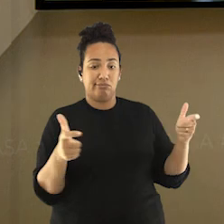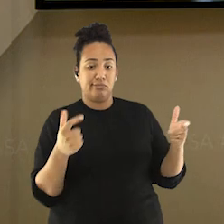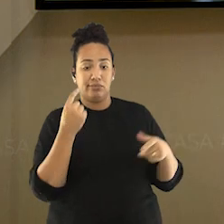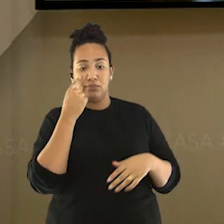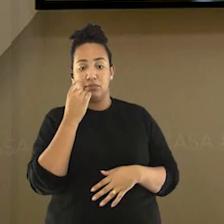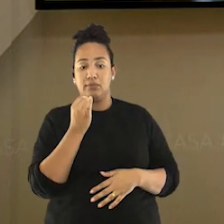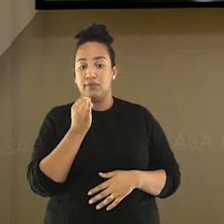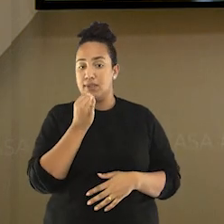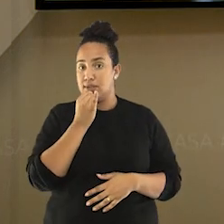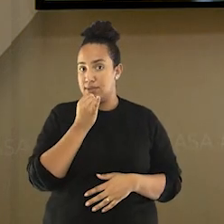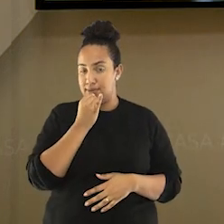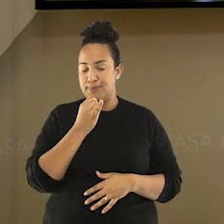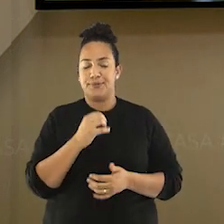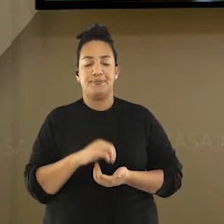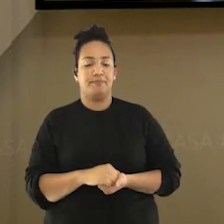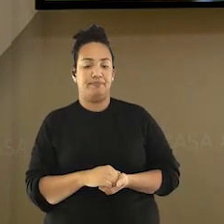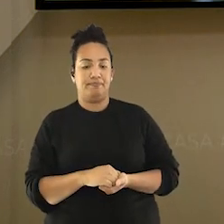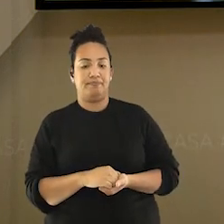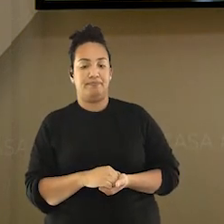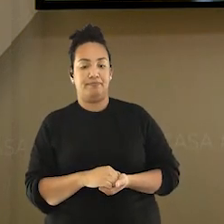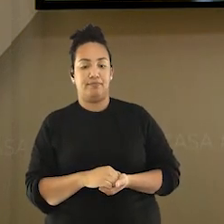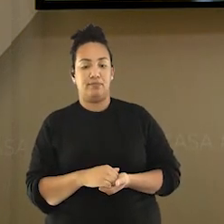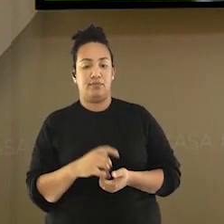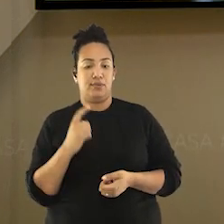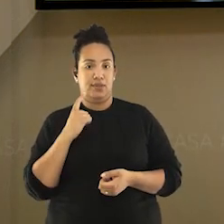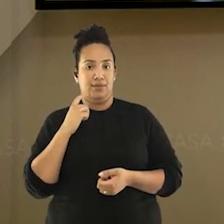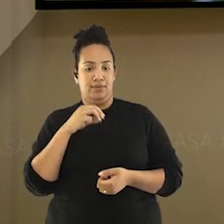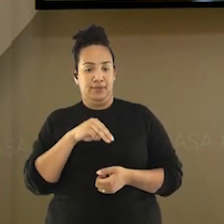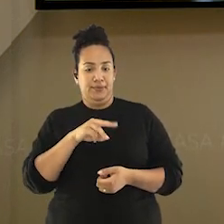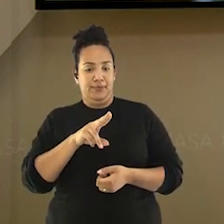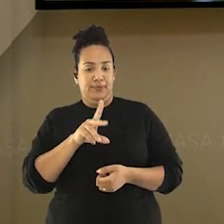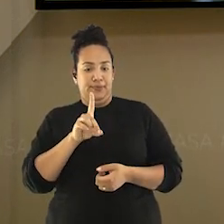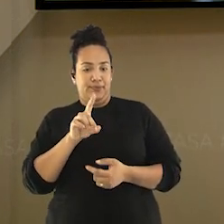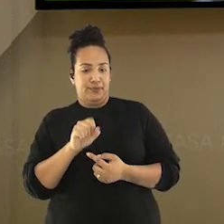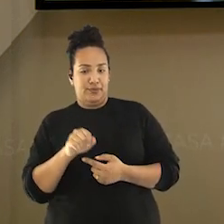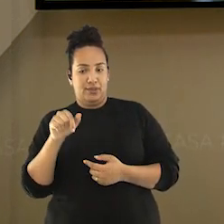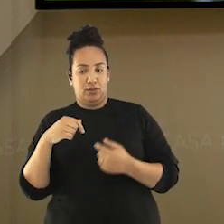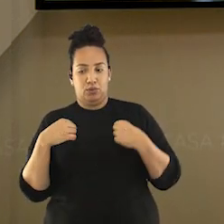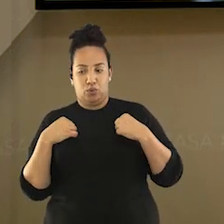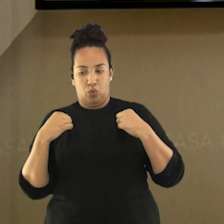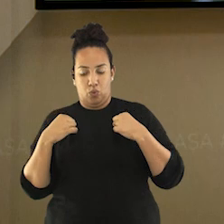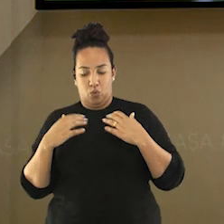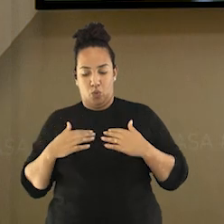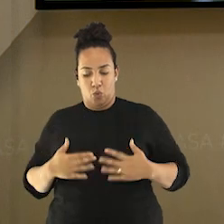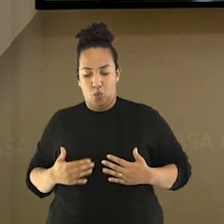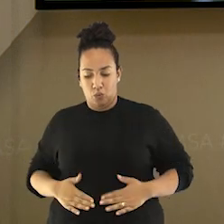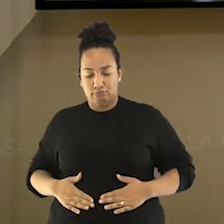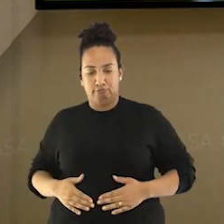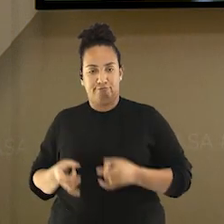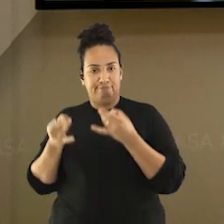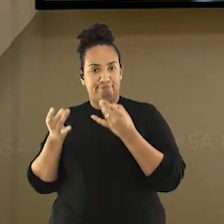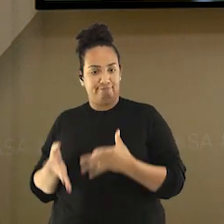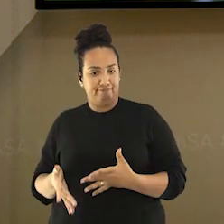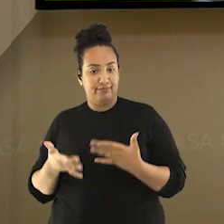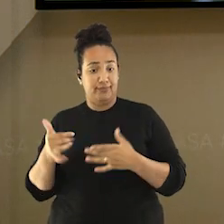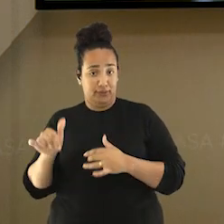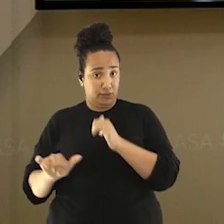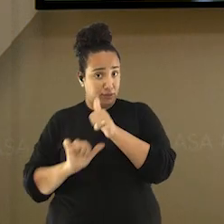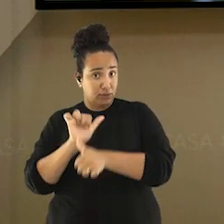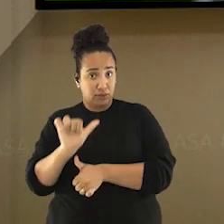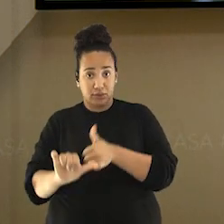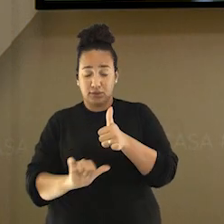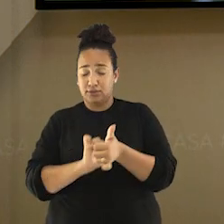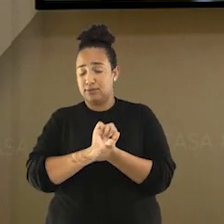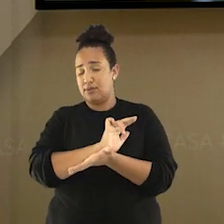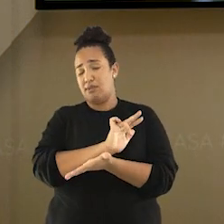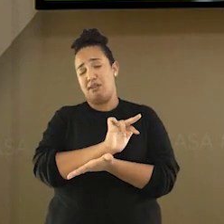exemplo ali, quando ela realiza a muda, e aqui uma carapaça abandonada, certo? Essa troca, gente, acontece várias vezes ao